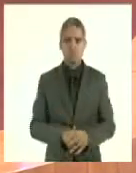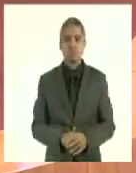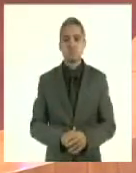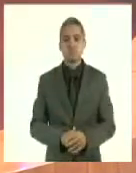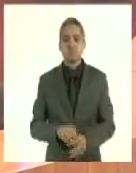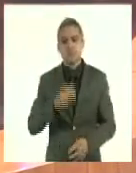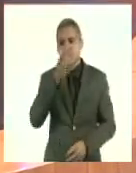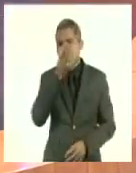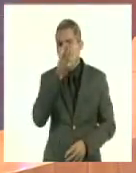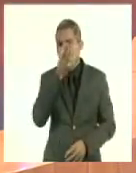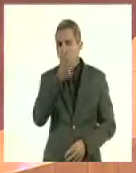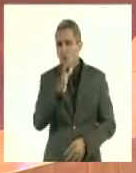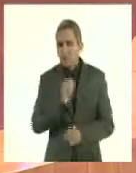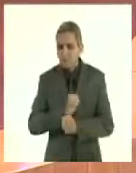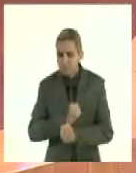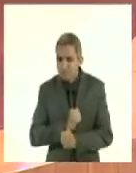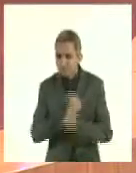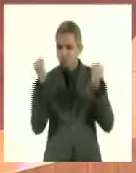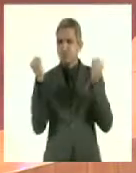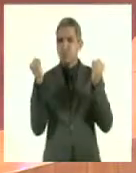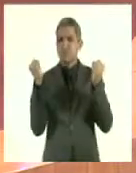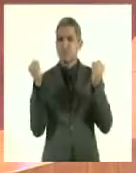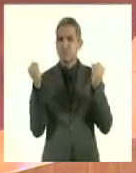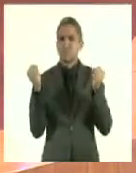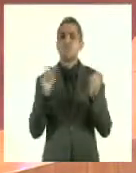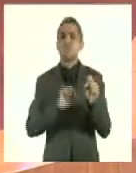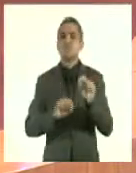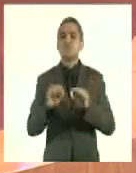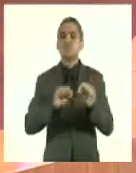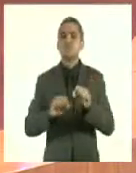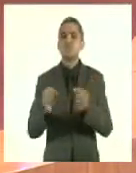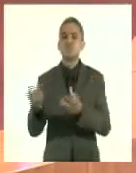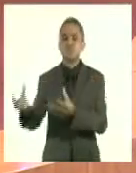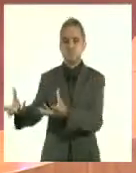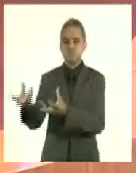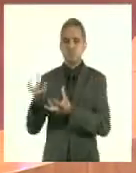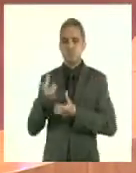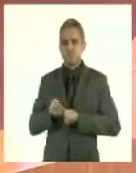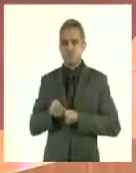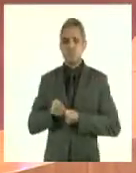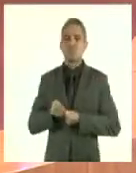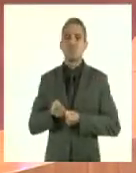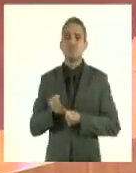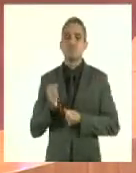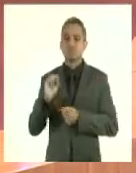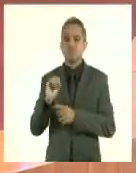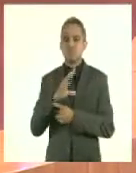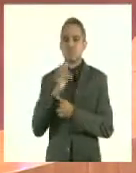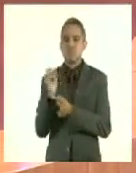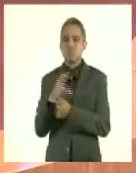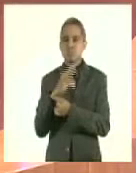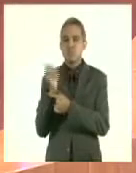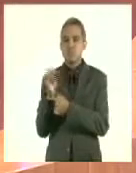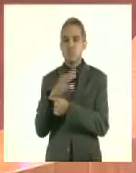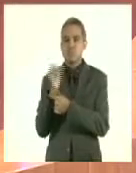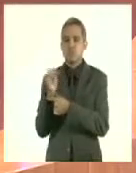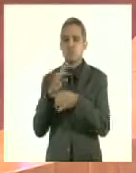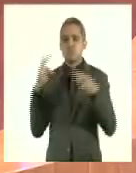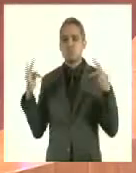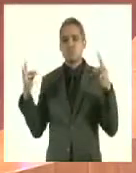quase impossível você receber uma procissão de ambulâncias do Estado